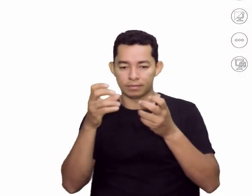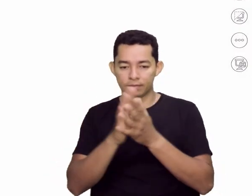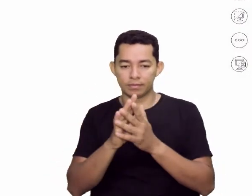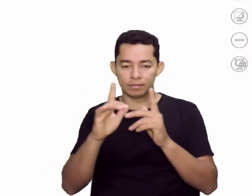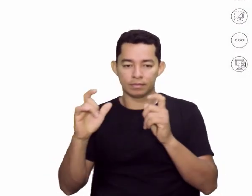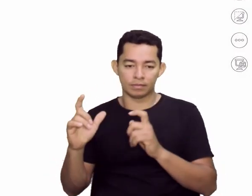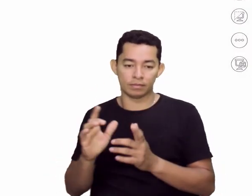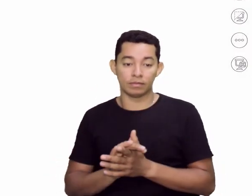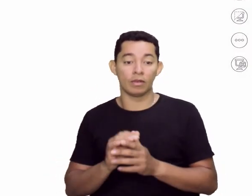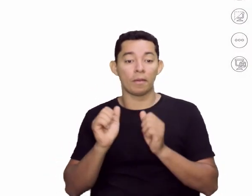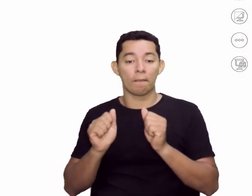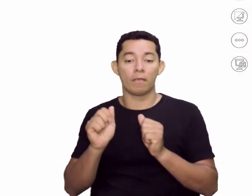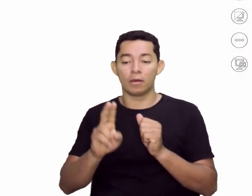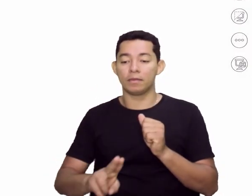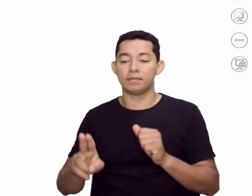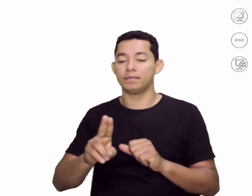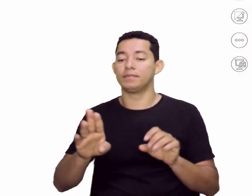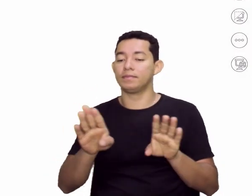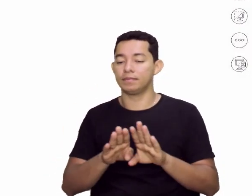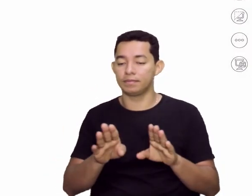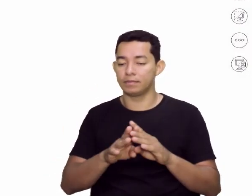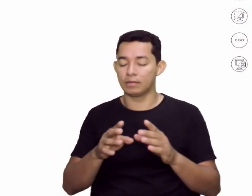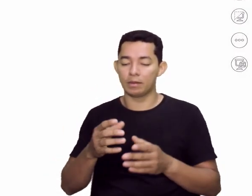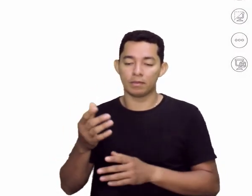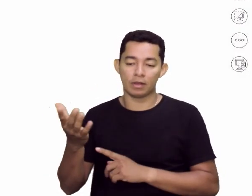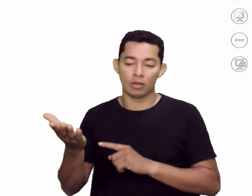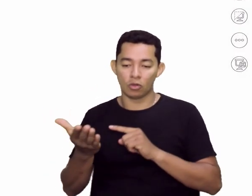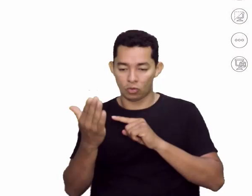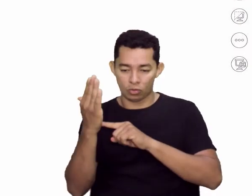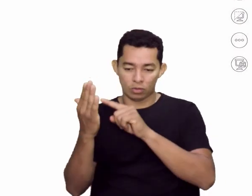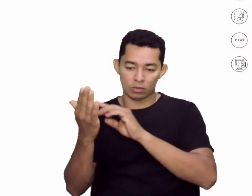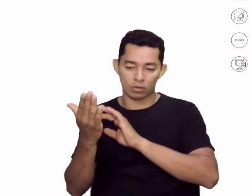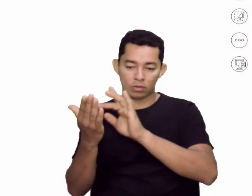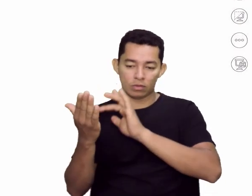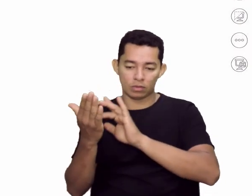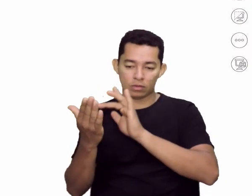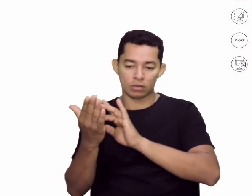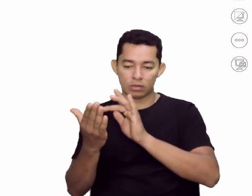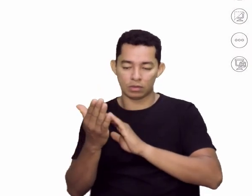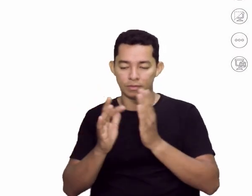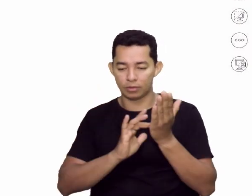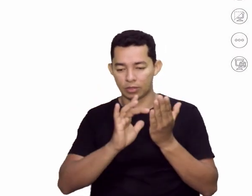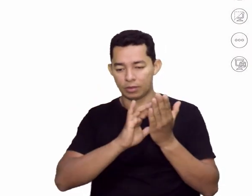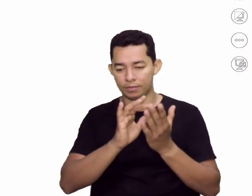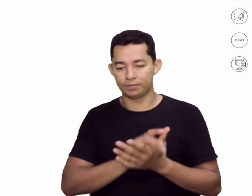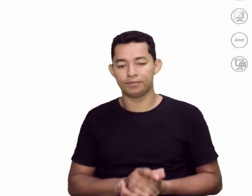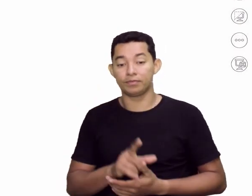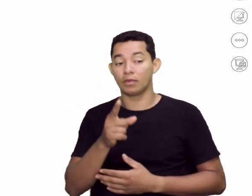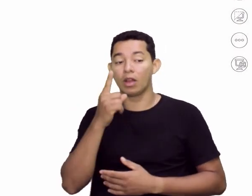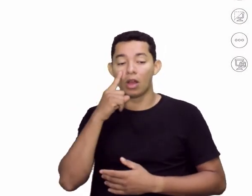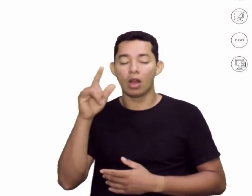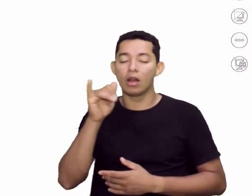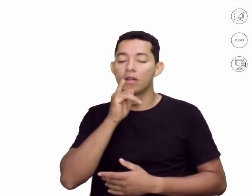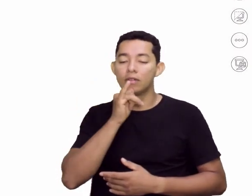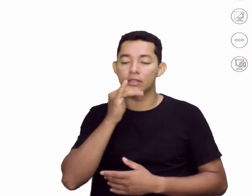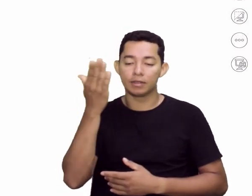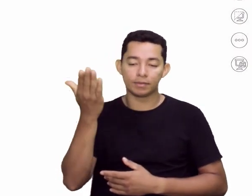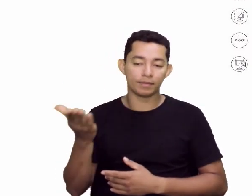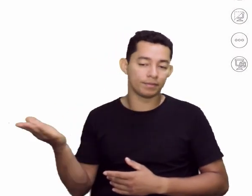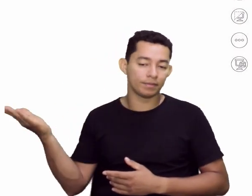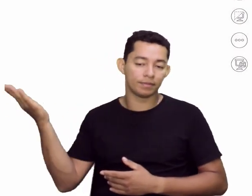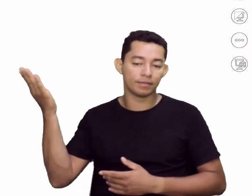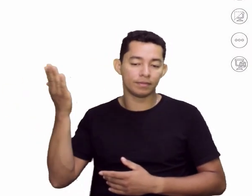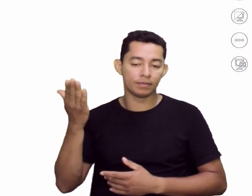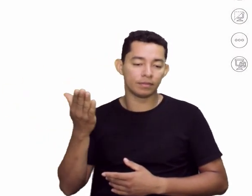fotografar. Pode usar também o celular. Olha aí esses exemplos aí, essas ilustrações que eu coloquei para você